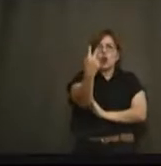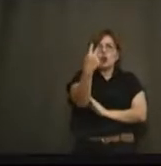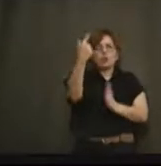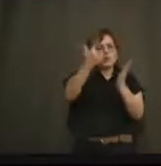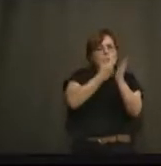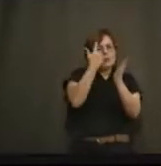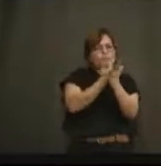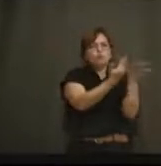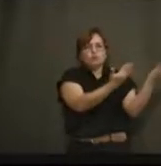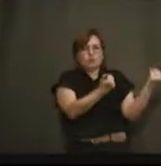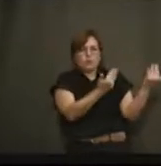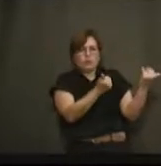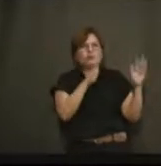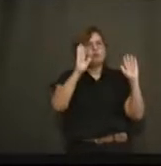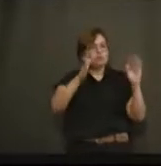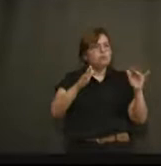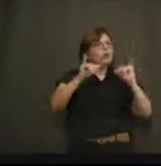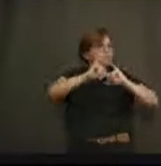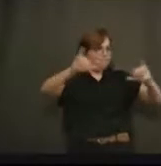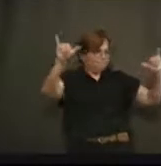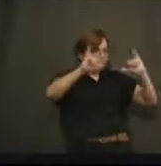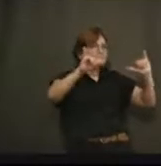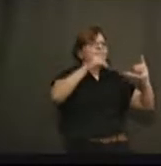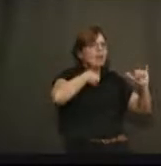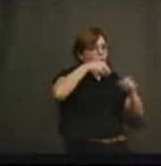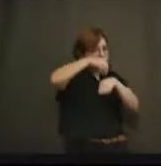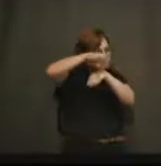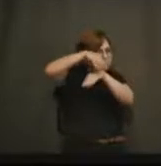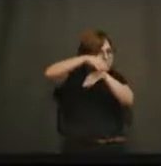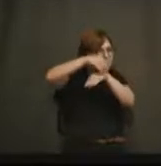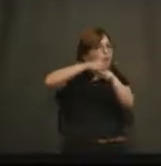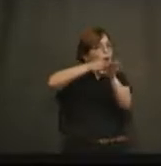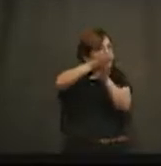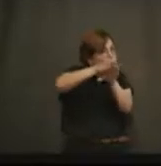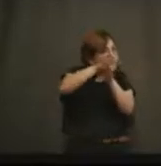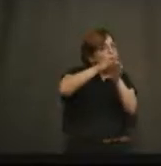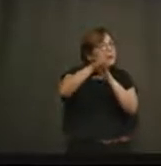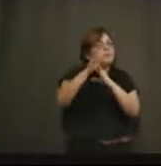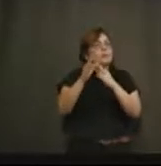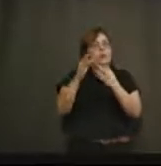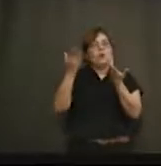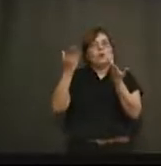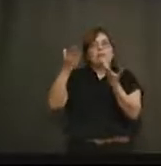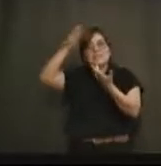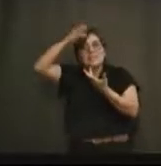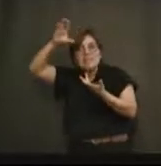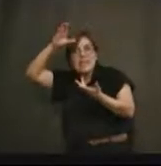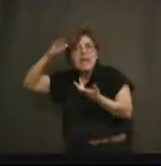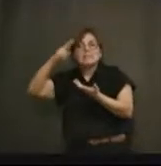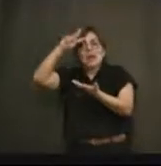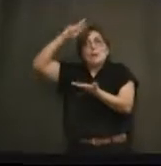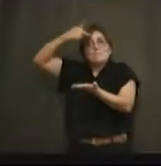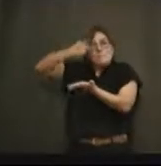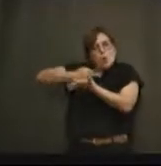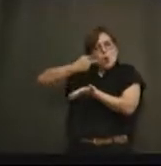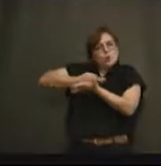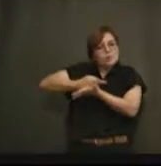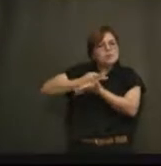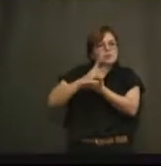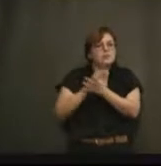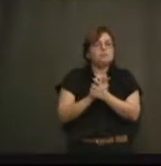juventude. Recomendo a leitura da A Ciência e a Hipótese, que Poincaré publicou em 1905, primeiro livro